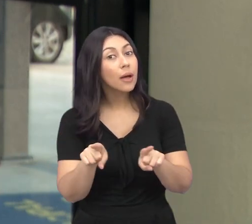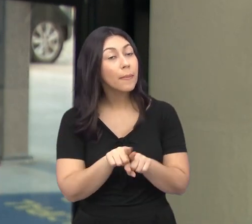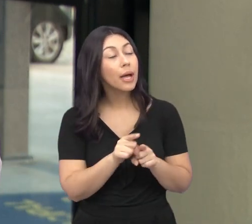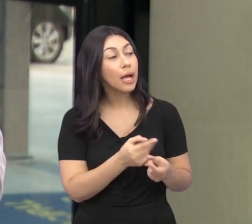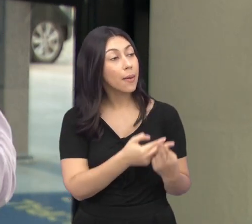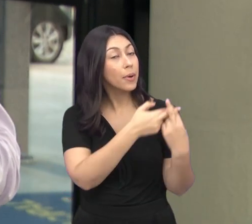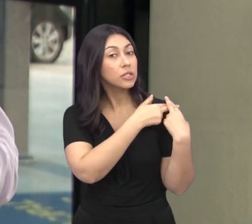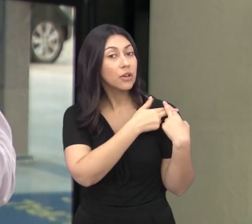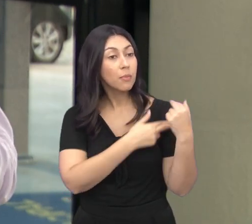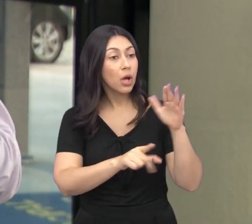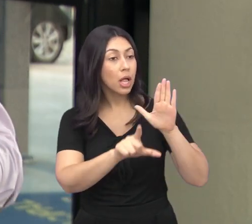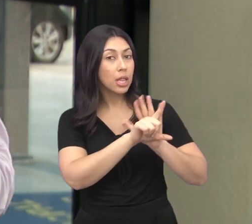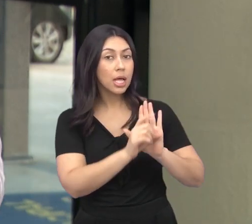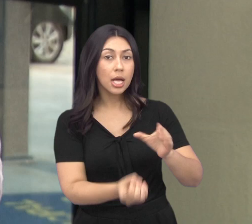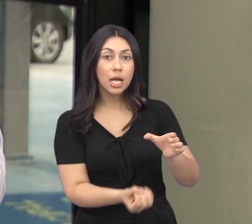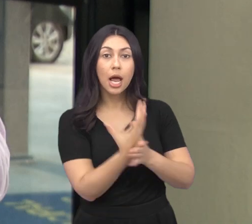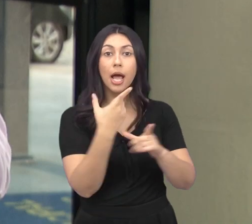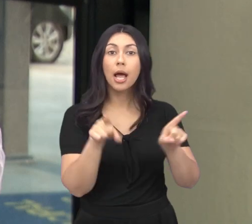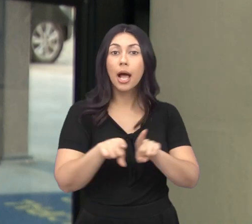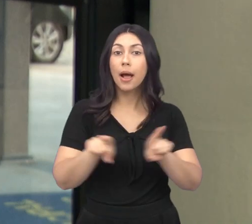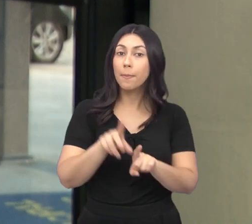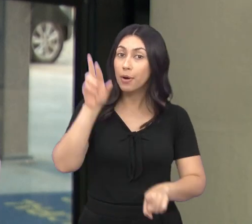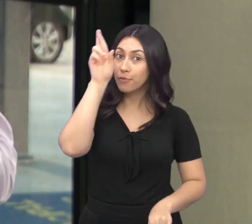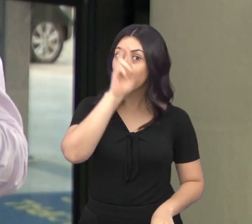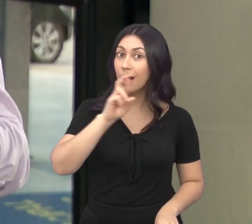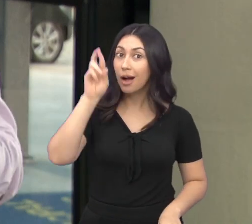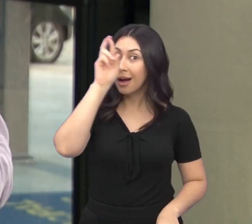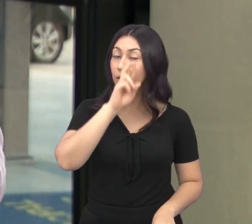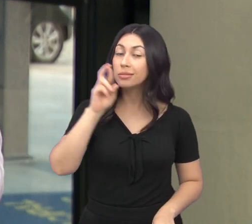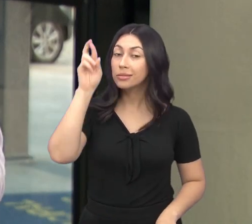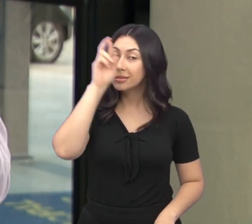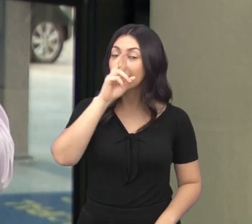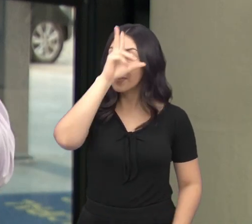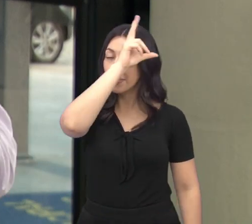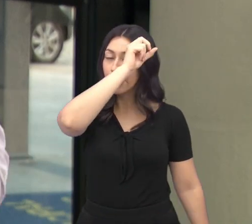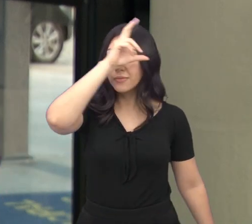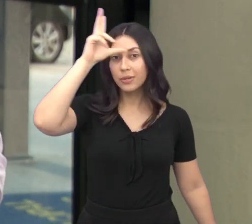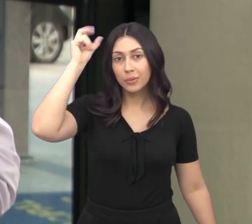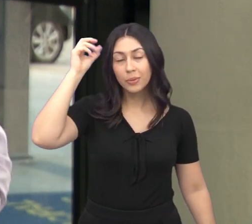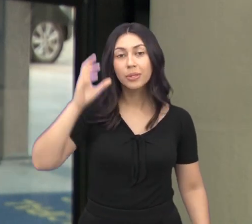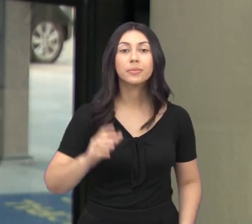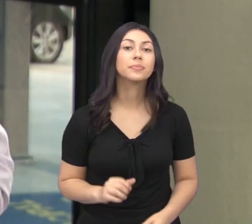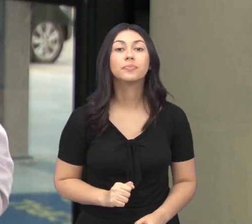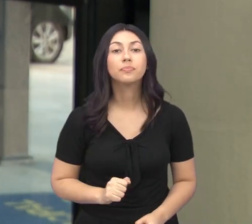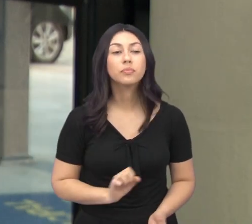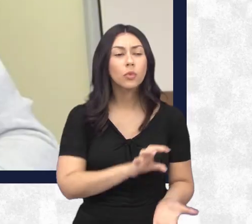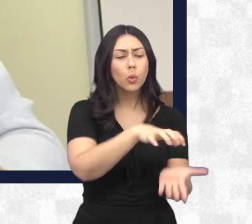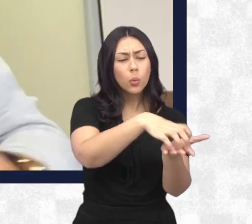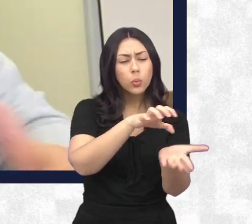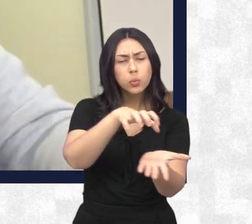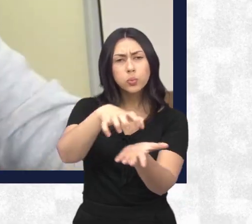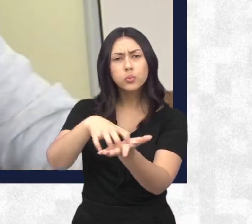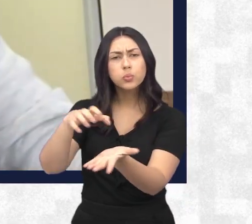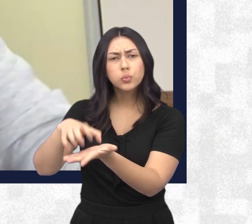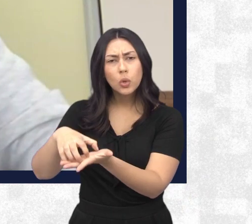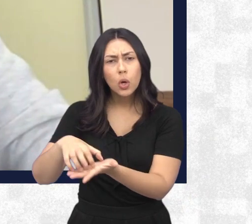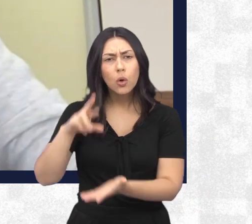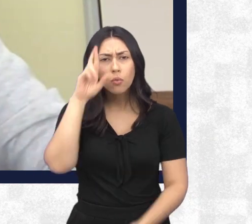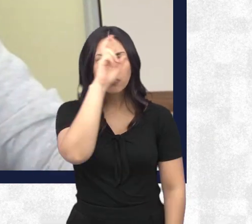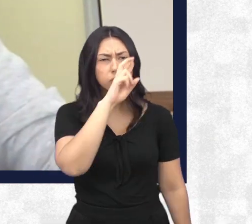na cidade, além de criar leis, têm o poder de fiscalizar as ações realizadas pela Prefeitura. Os